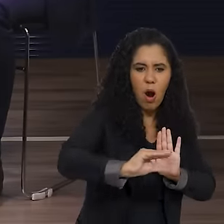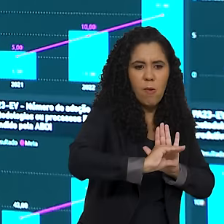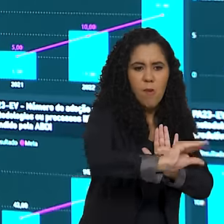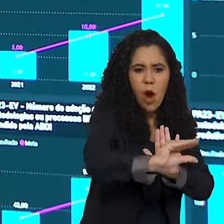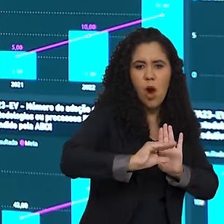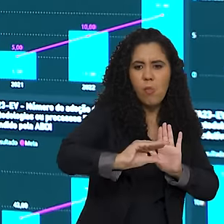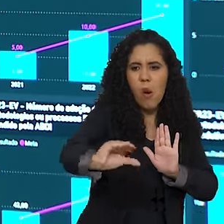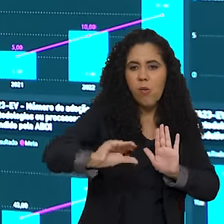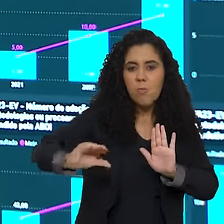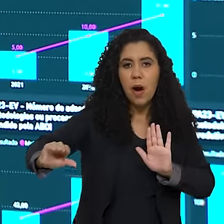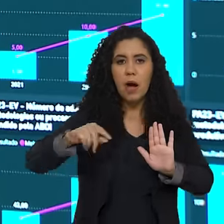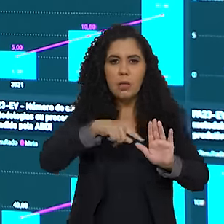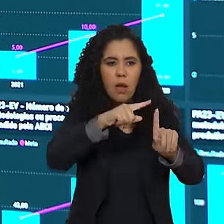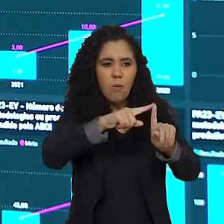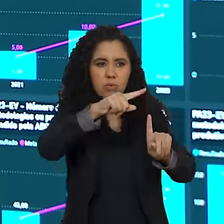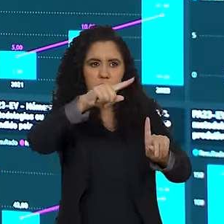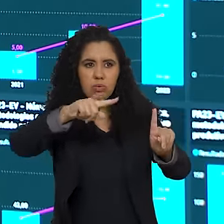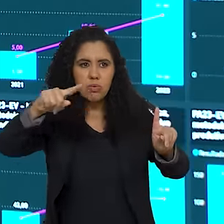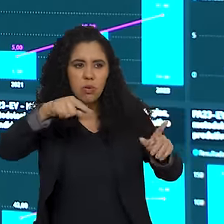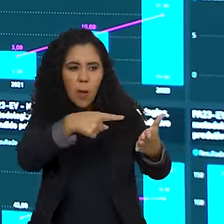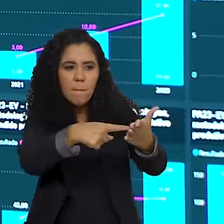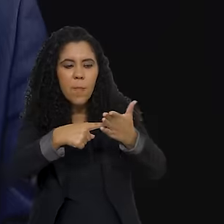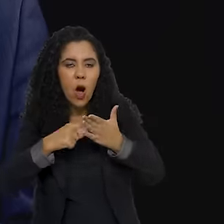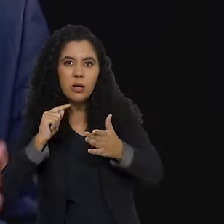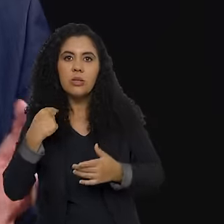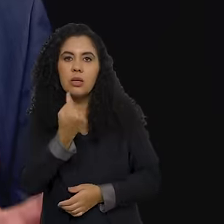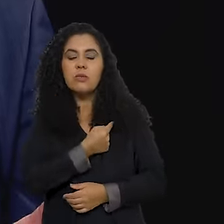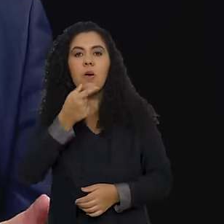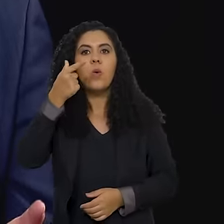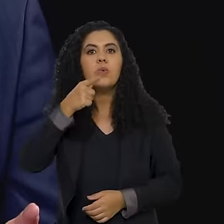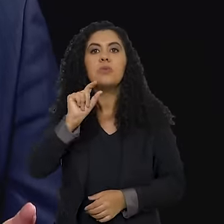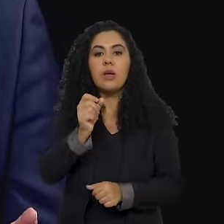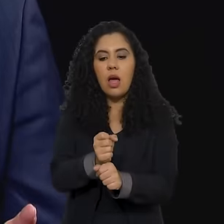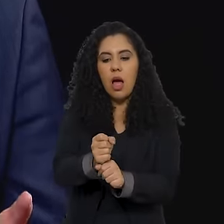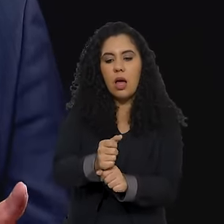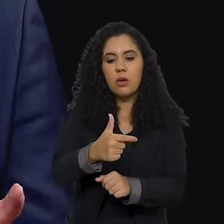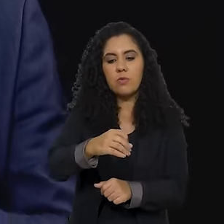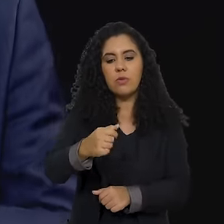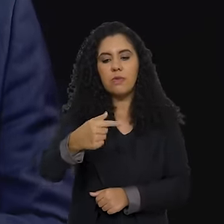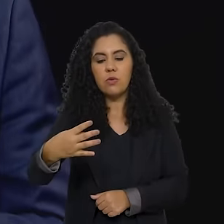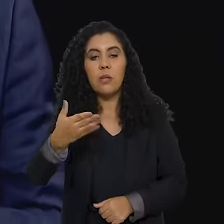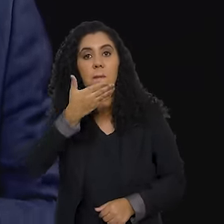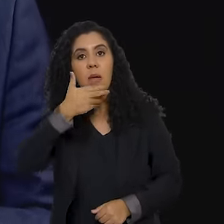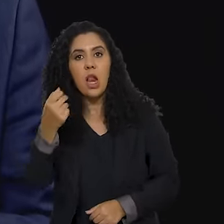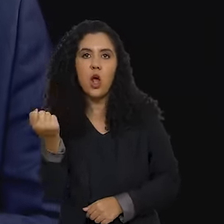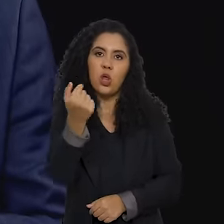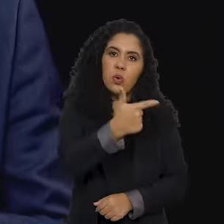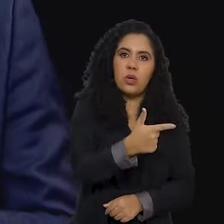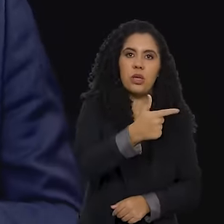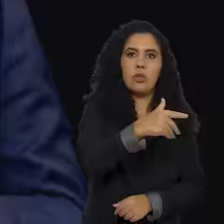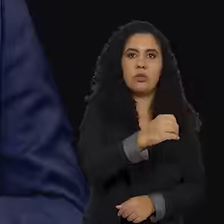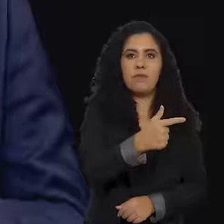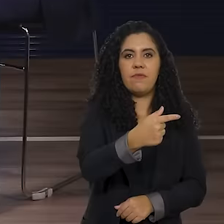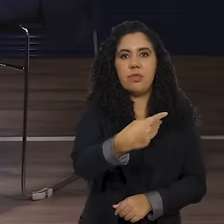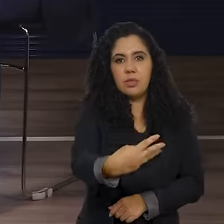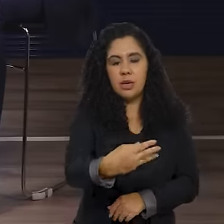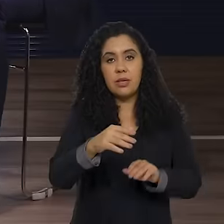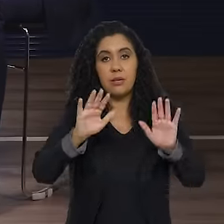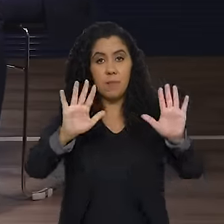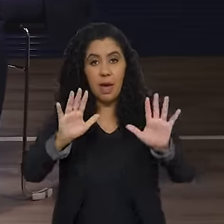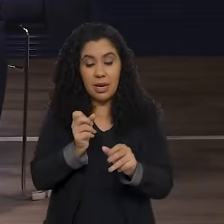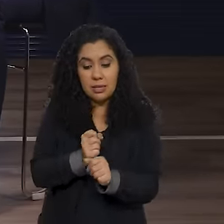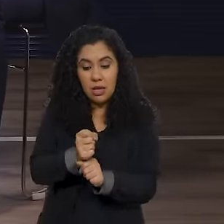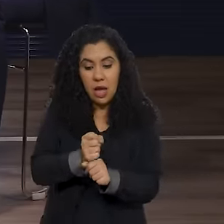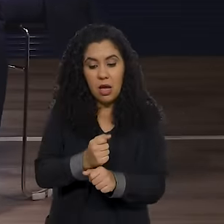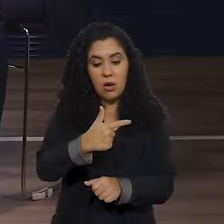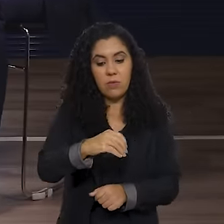desembolsando mais. Então, isso é um indicador de que a gente pode ter um 2024 ainda melhor que 2023. Vamos lembrar,